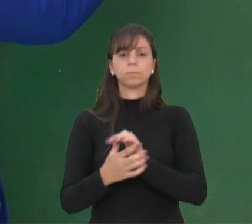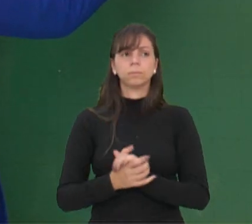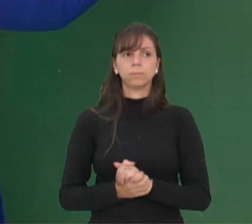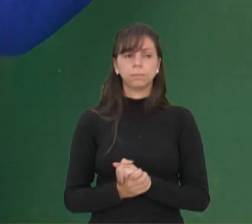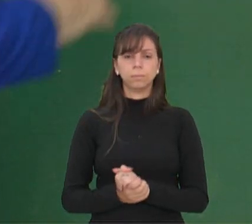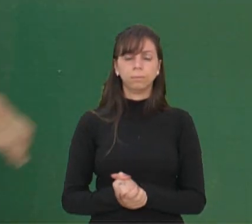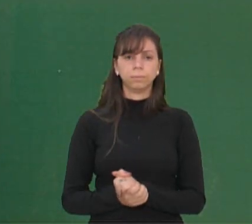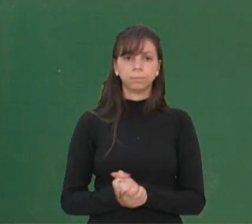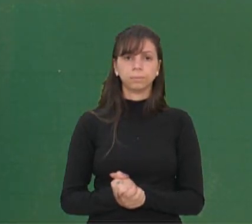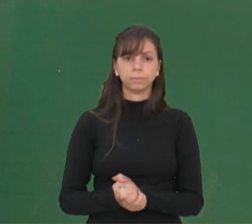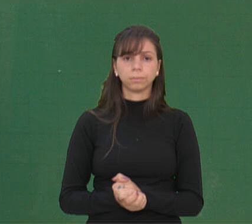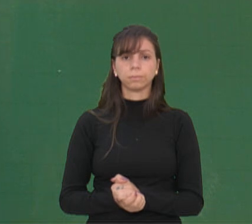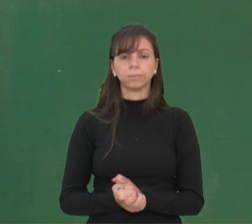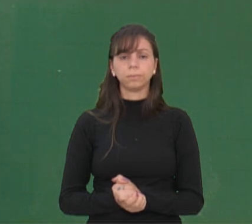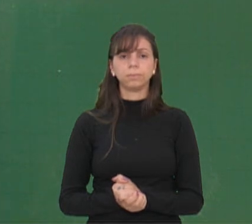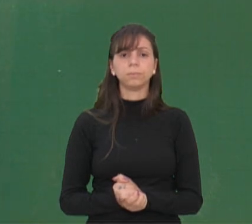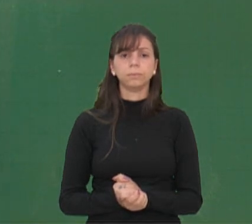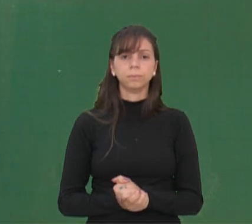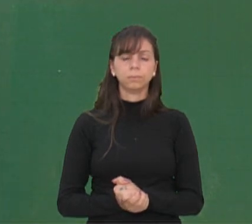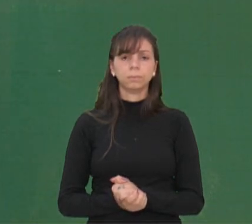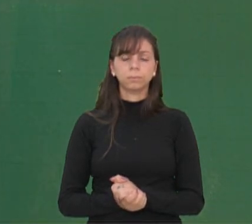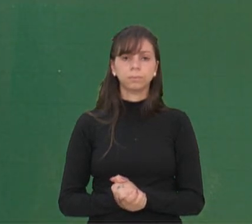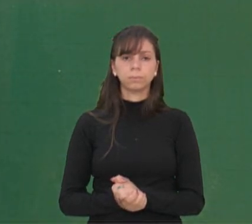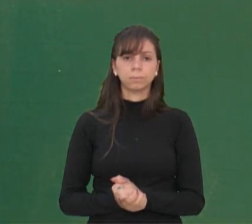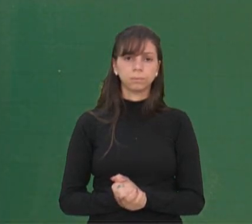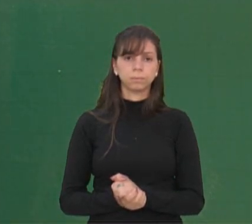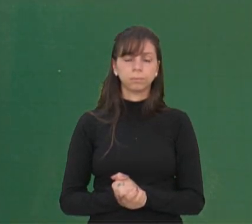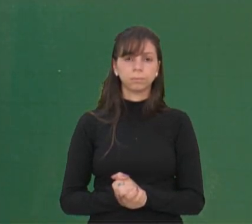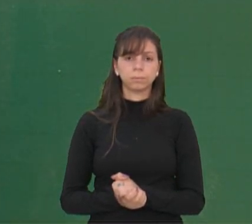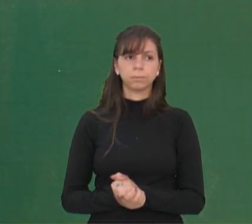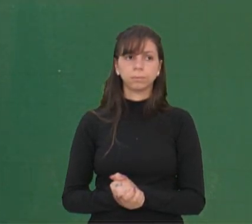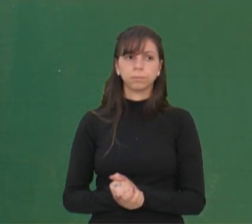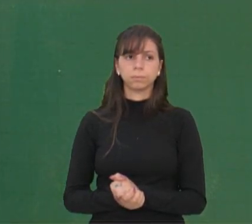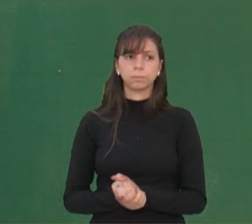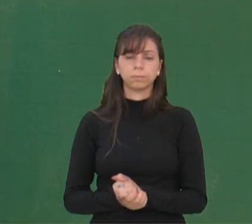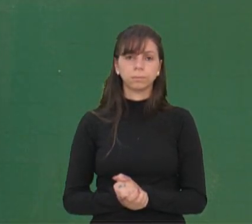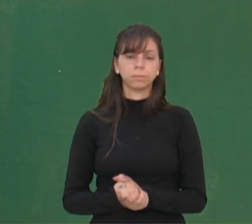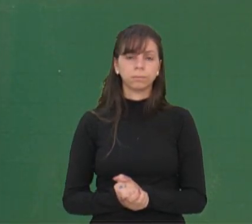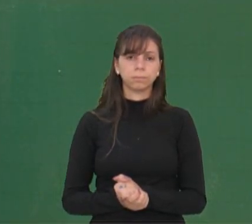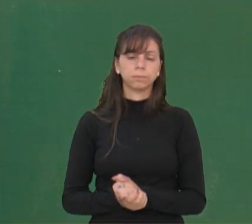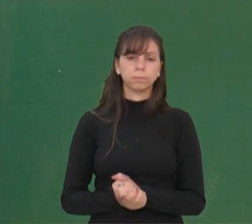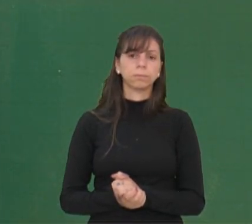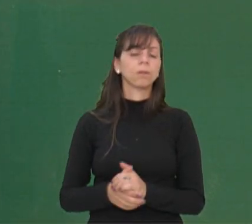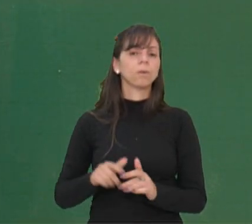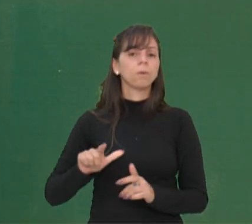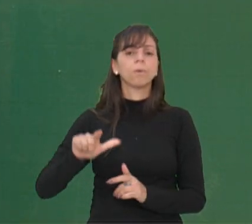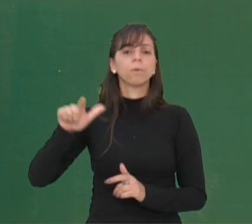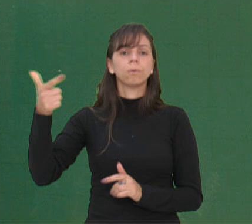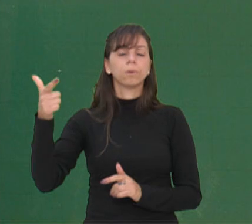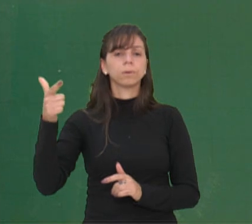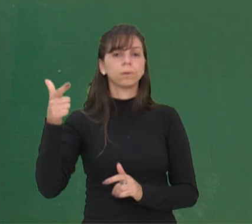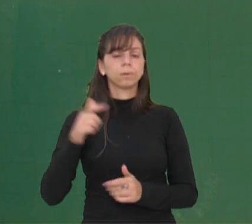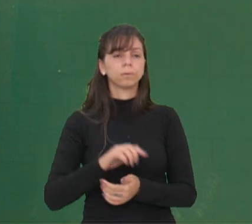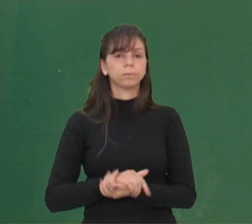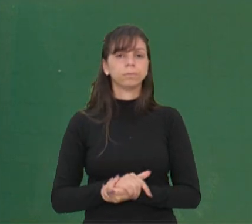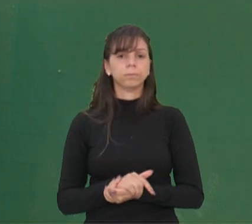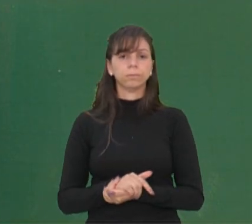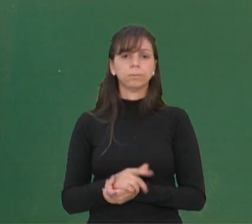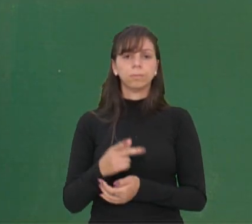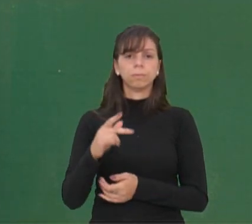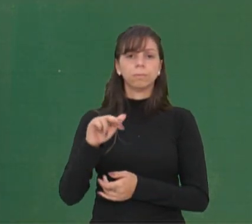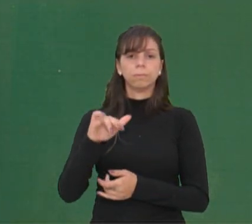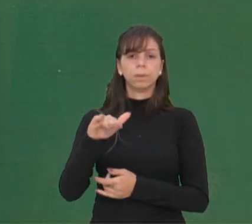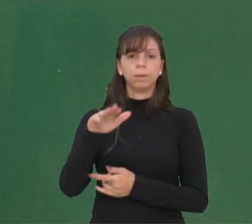por 2 é 1. Tem alguém ali que dá para dividir por 2 ainda? Não. Quem é o próximo primo? O próximo primo é